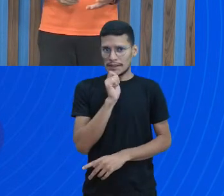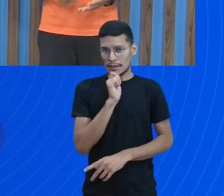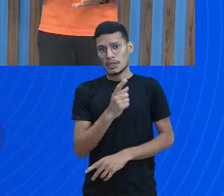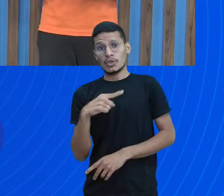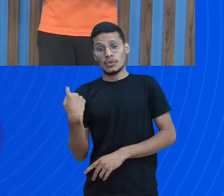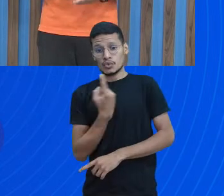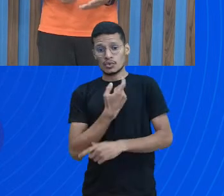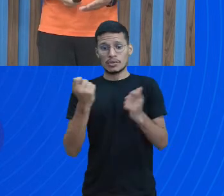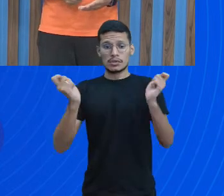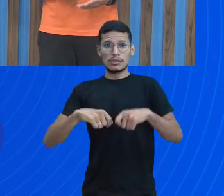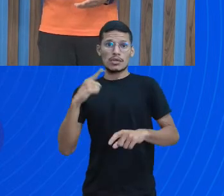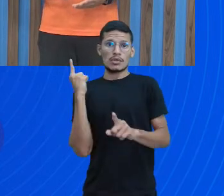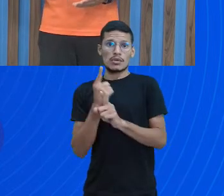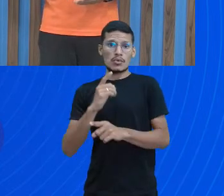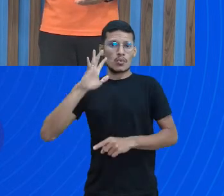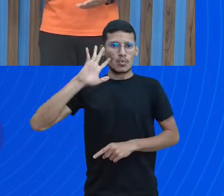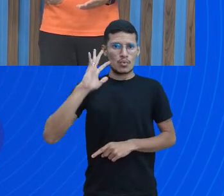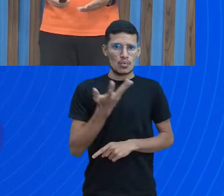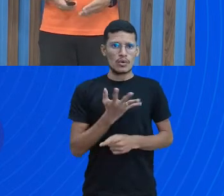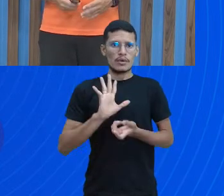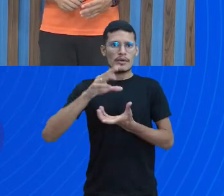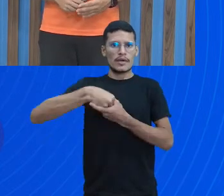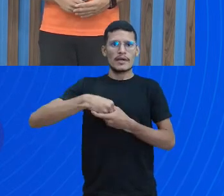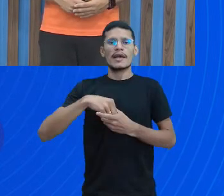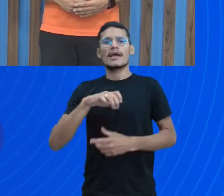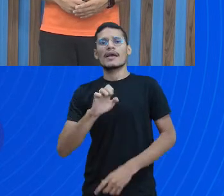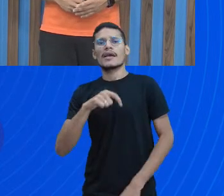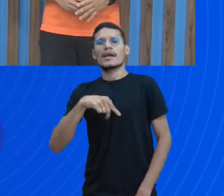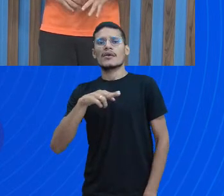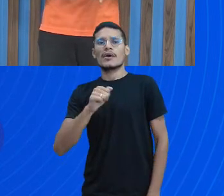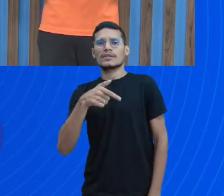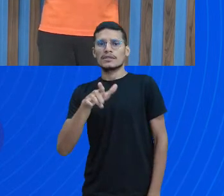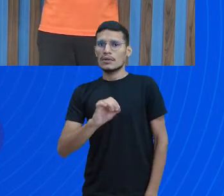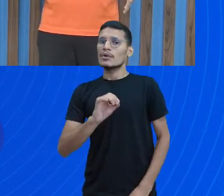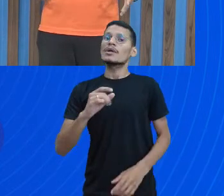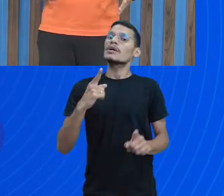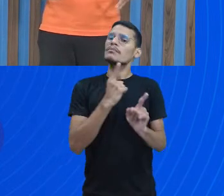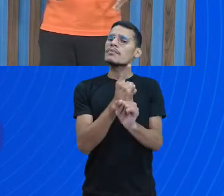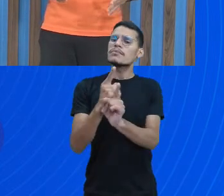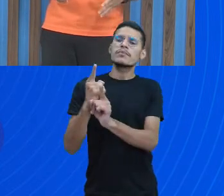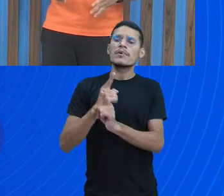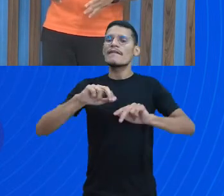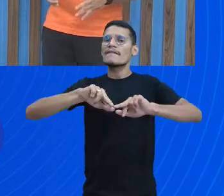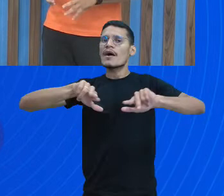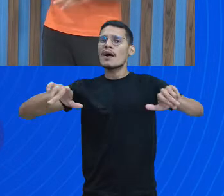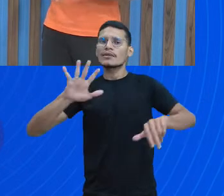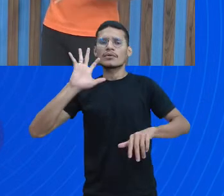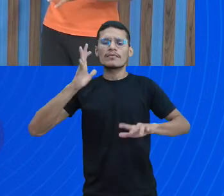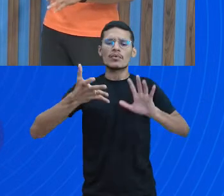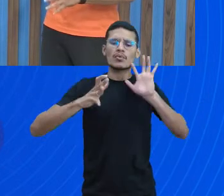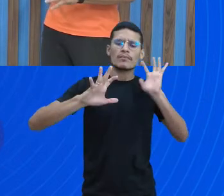encontrar uma solução para essa equação, a gente pode encontrar aí infinitas soluções,